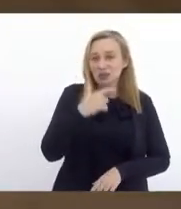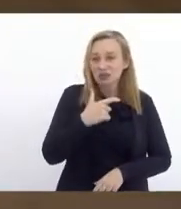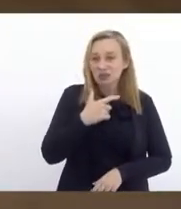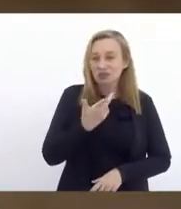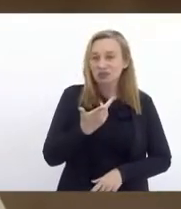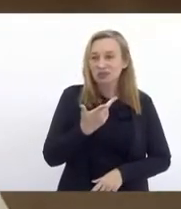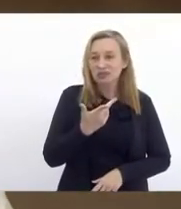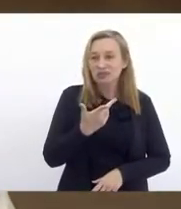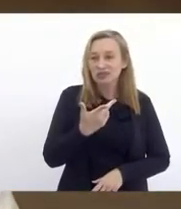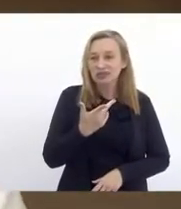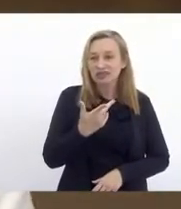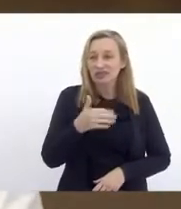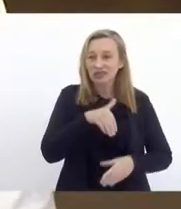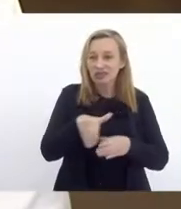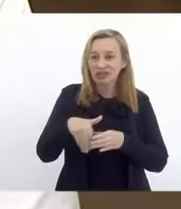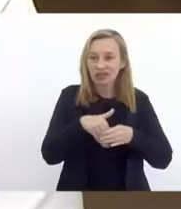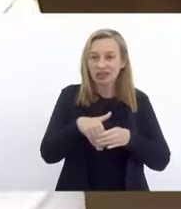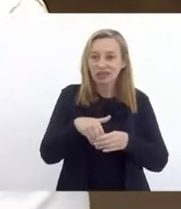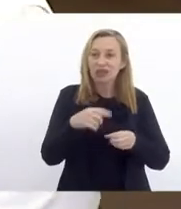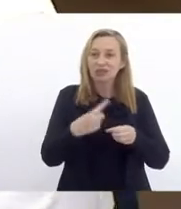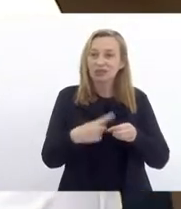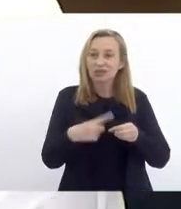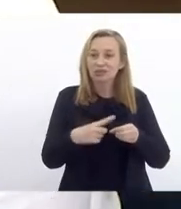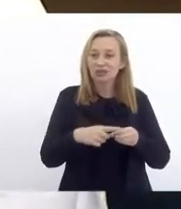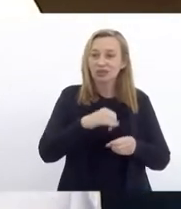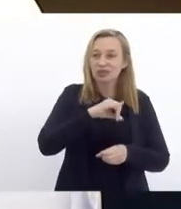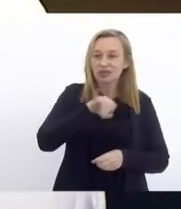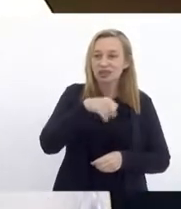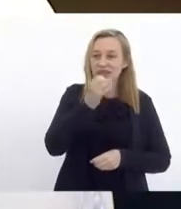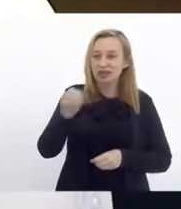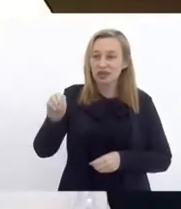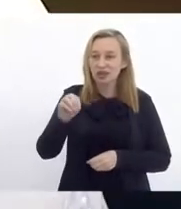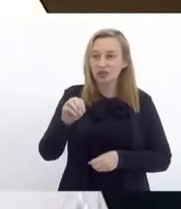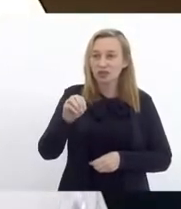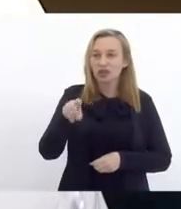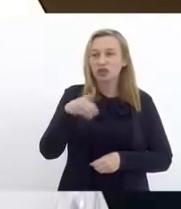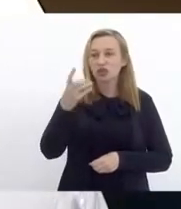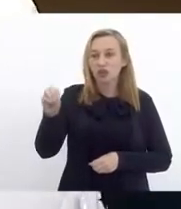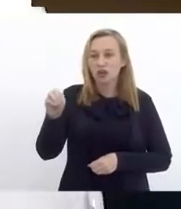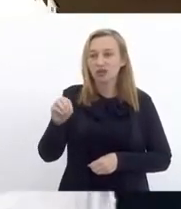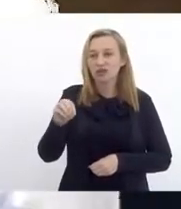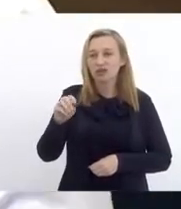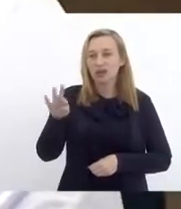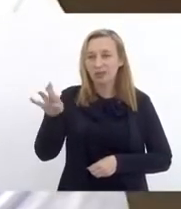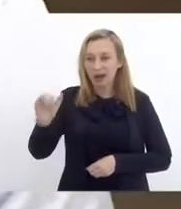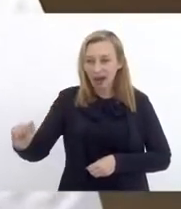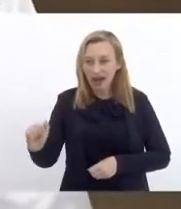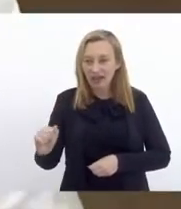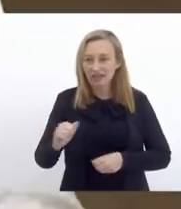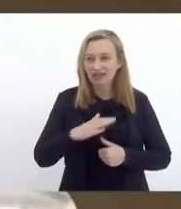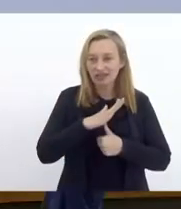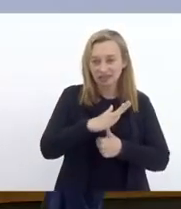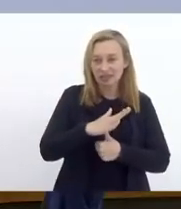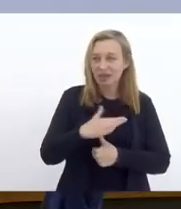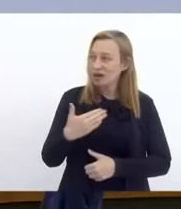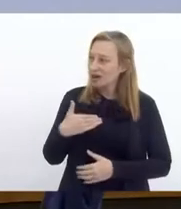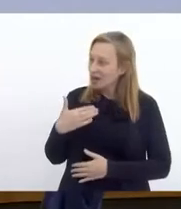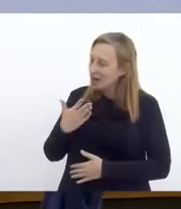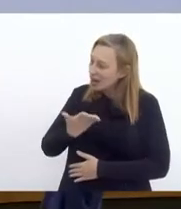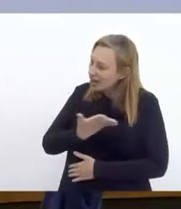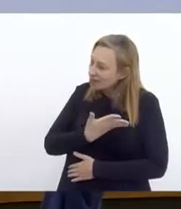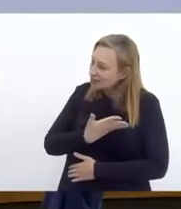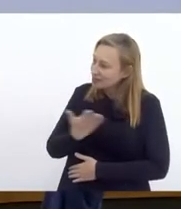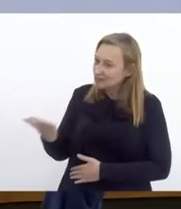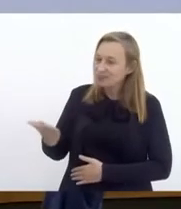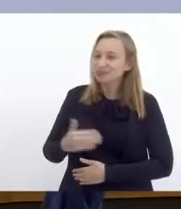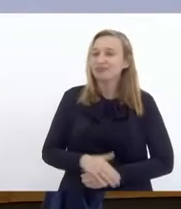tenho meu domicílio eleitoral no município de São João da Barra, Raul Palácio, meu querido reitor,